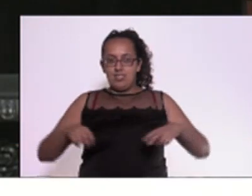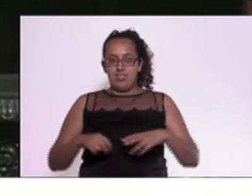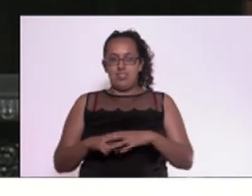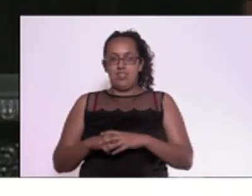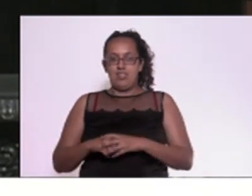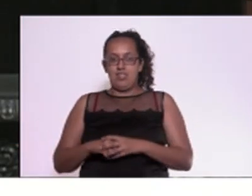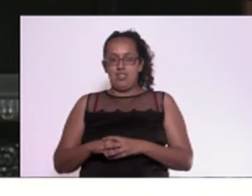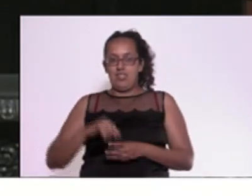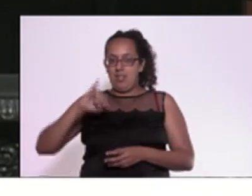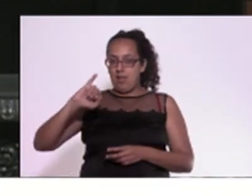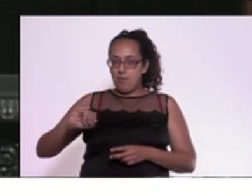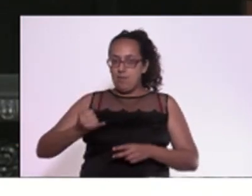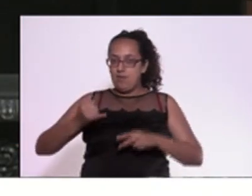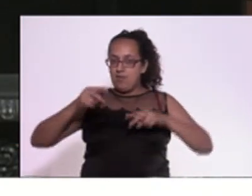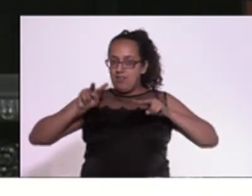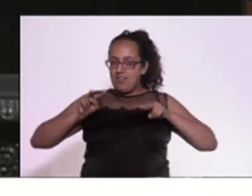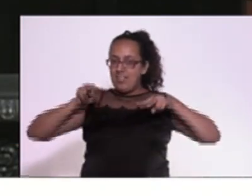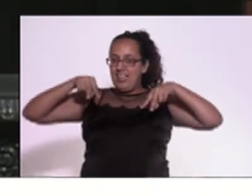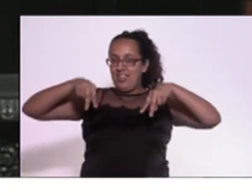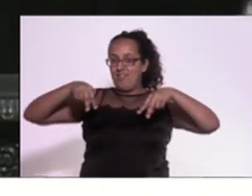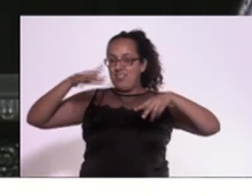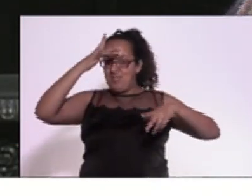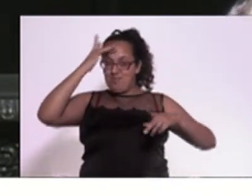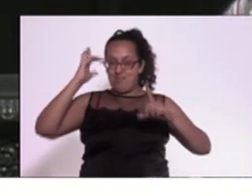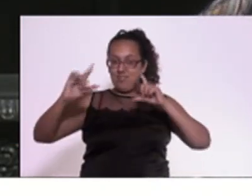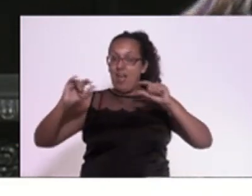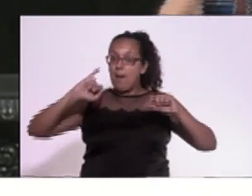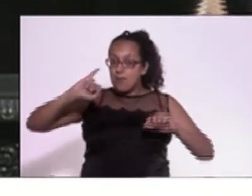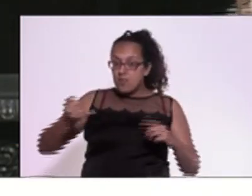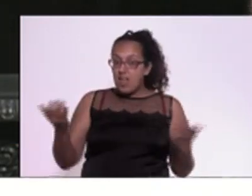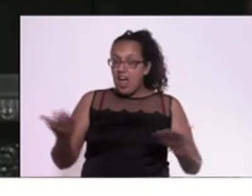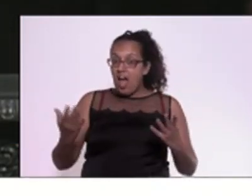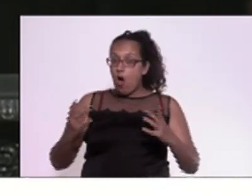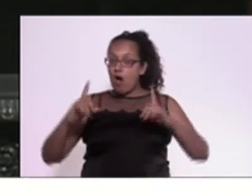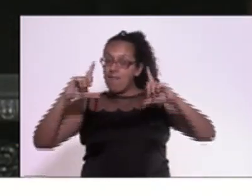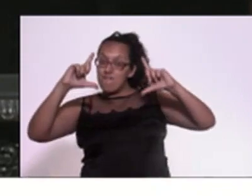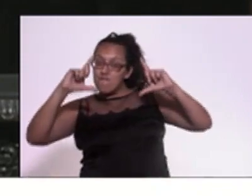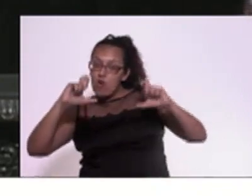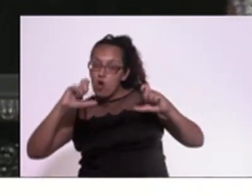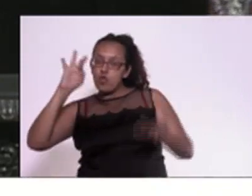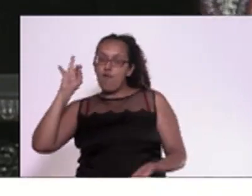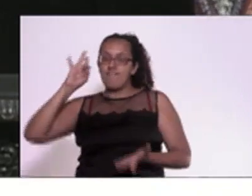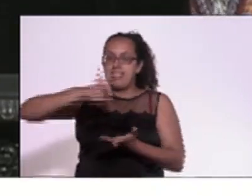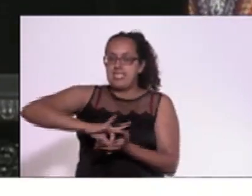de teatro, inventei de vender refrigerantes em garrafas de cervejas em favela.